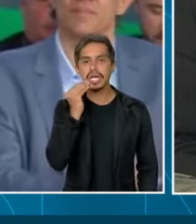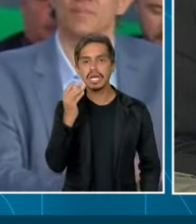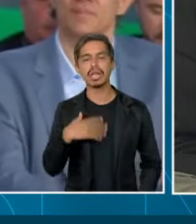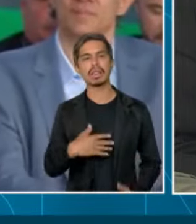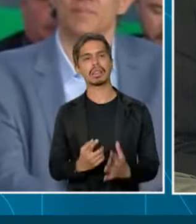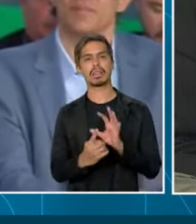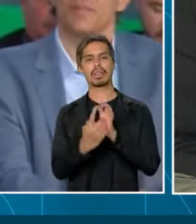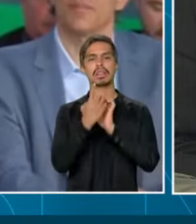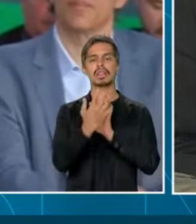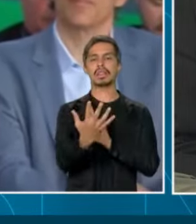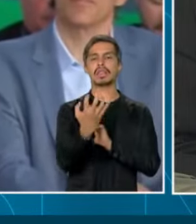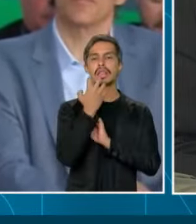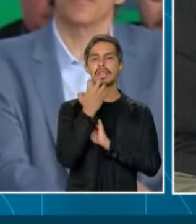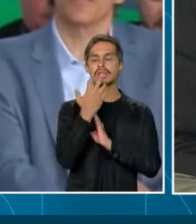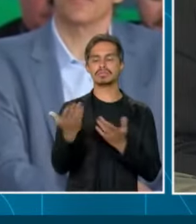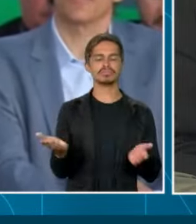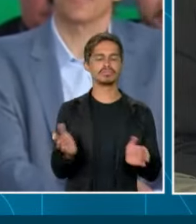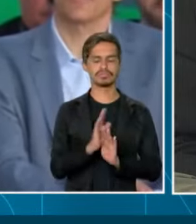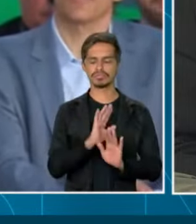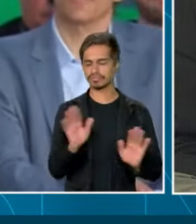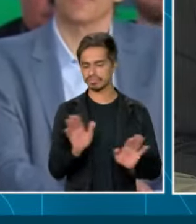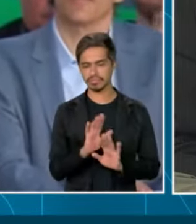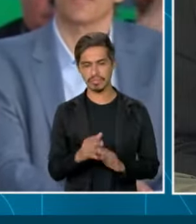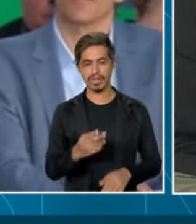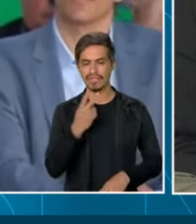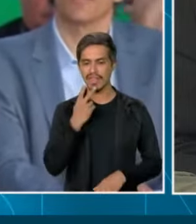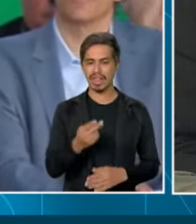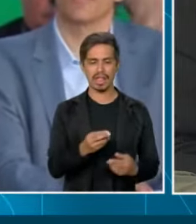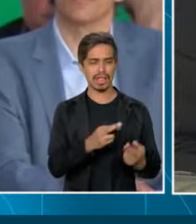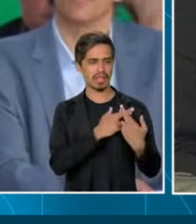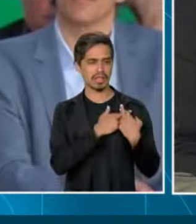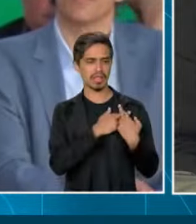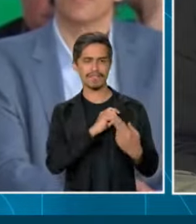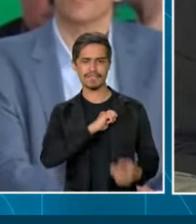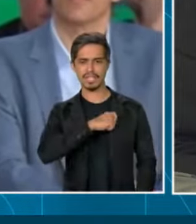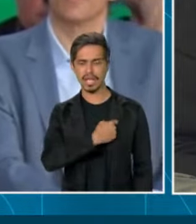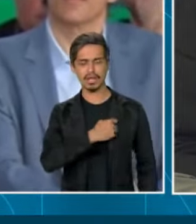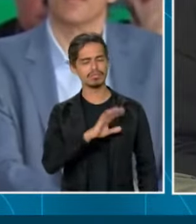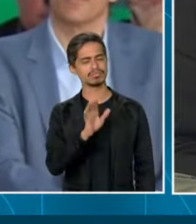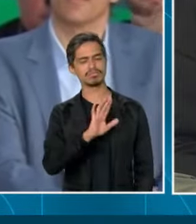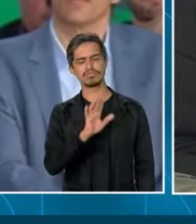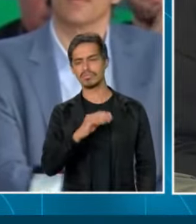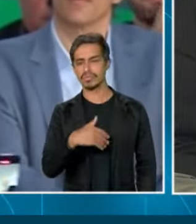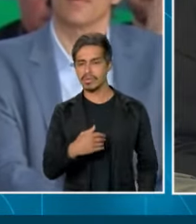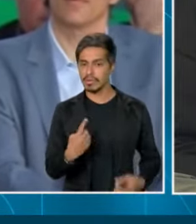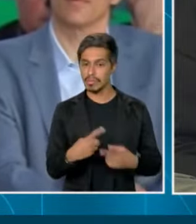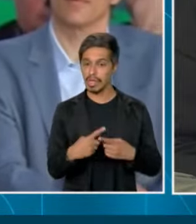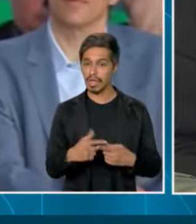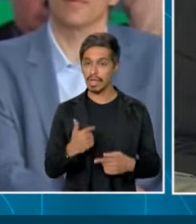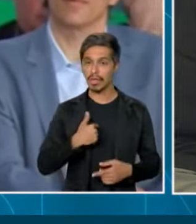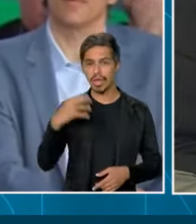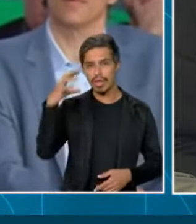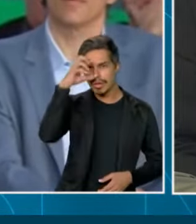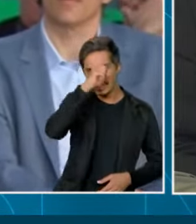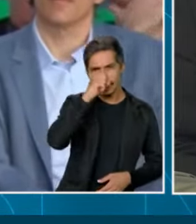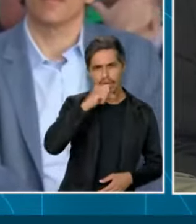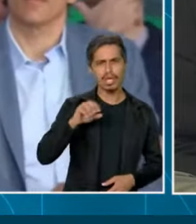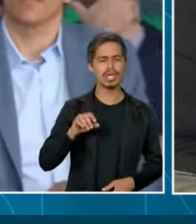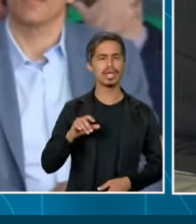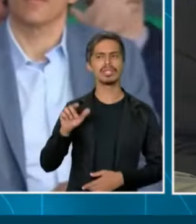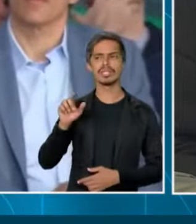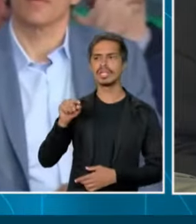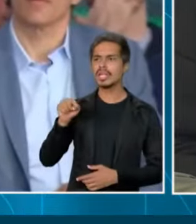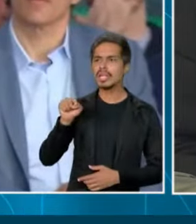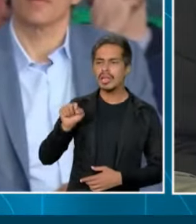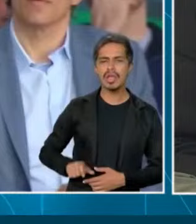Banco Central, mas a gente tem hoje ali a inflação no menor patamar, né, em muito tempo. A gente tem essa questão do desemprego no menor patamar de